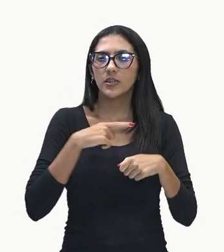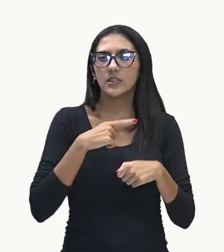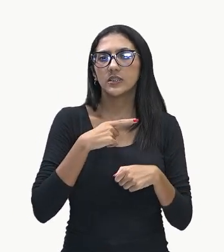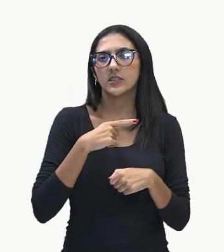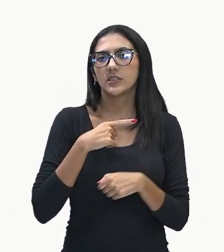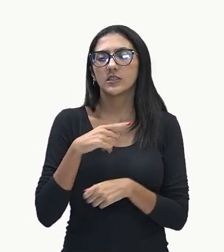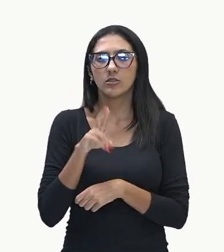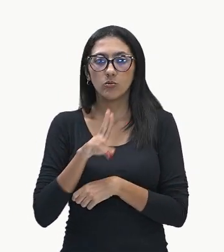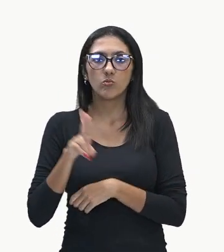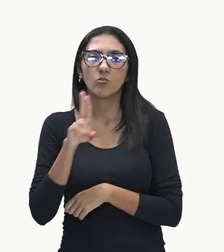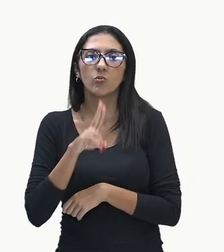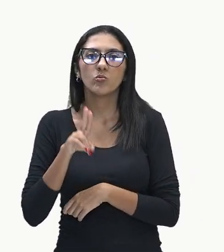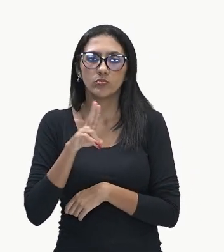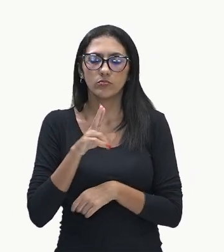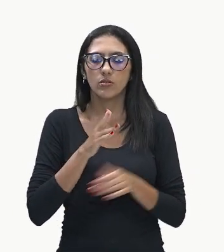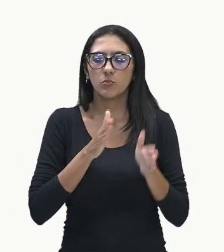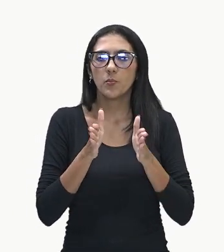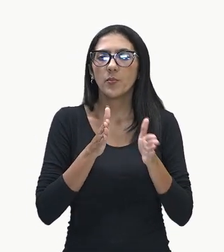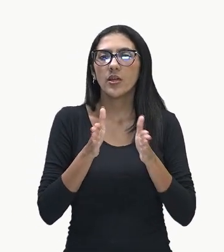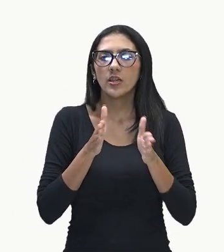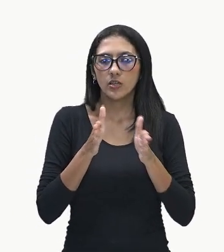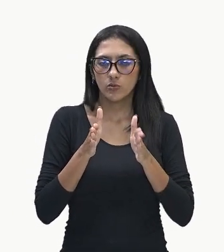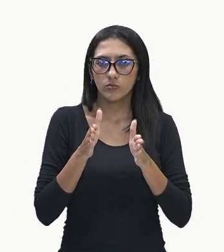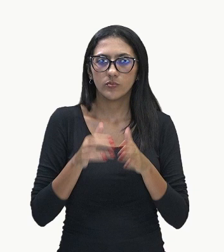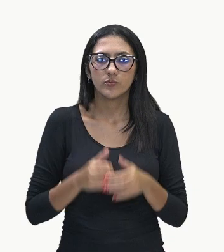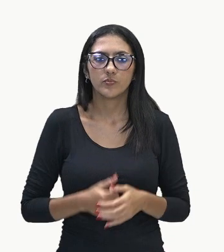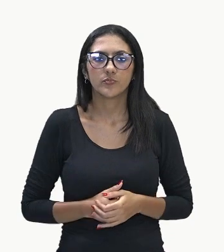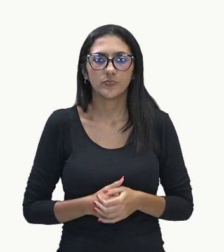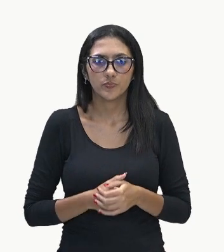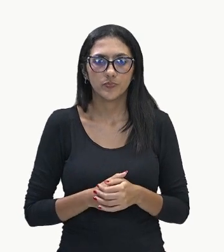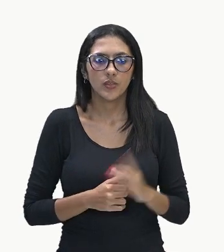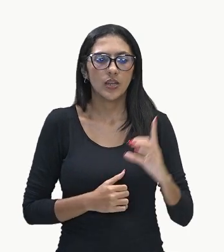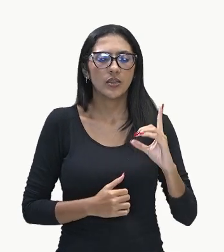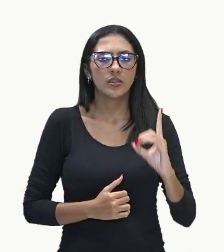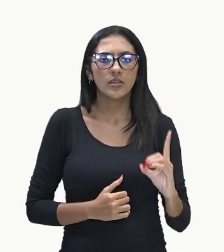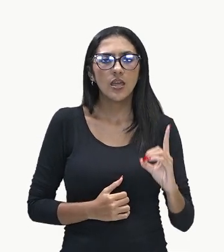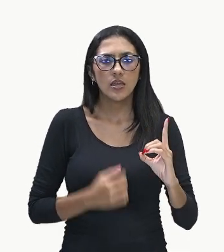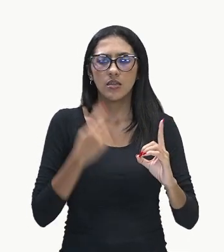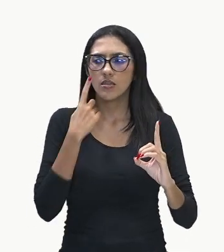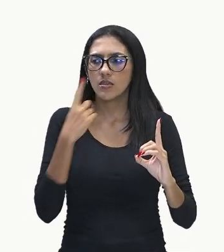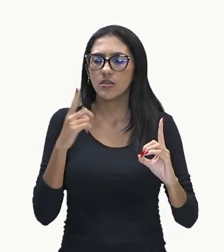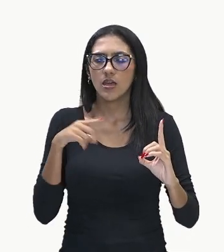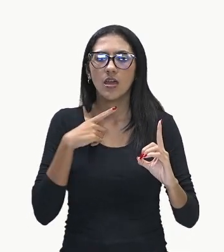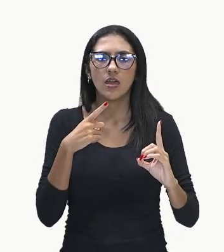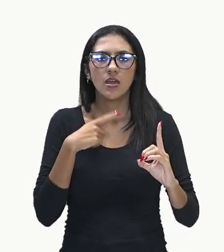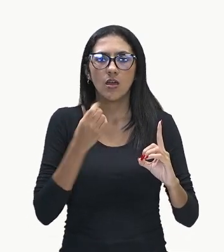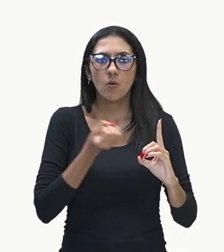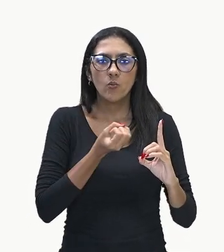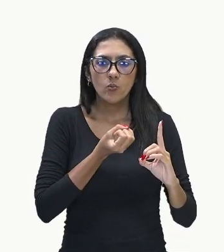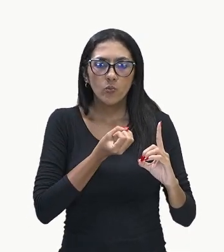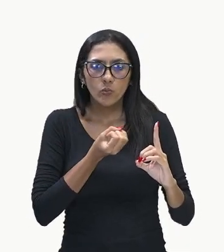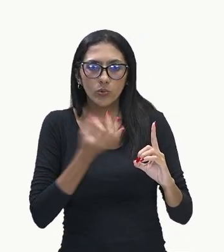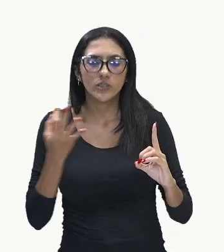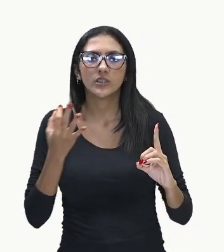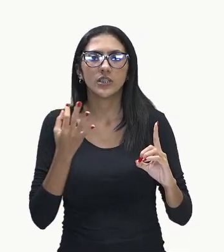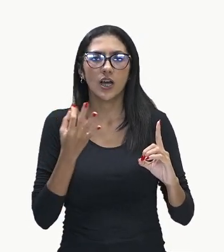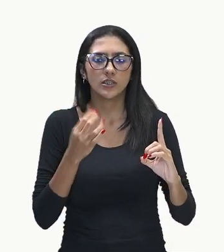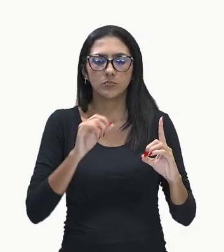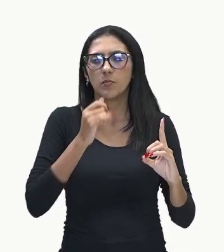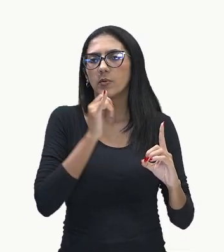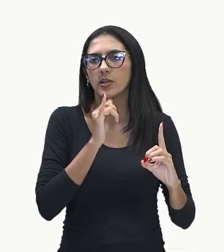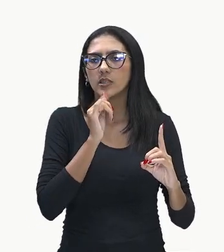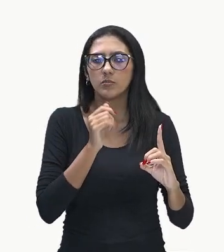ali durante o tempo que foi prescrita. D é a dose de medicamento em